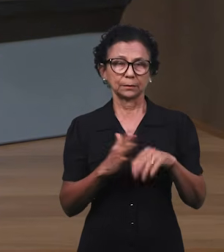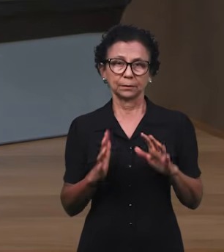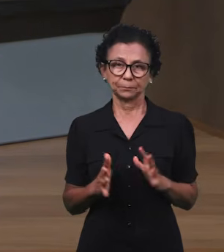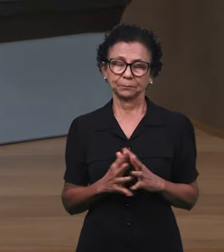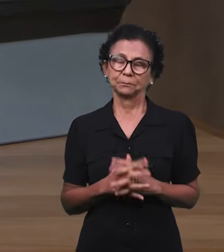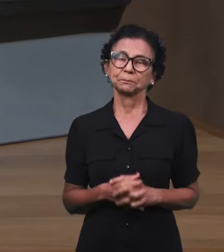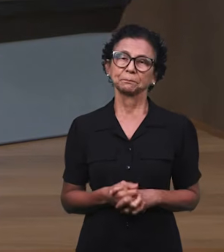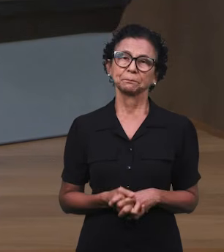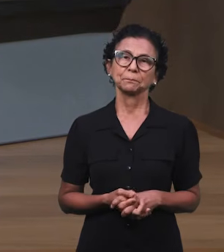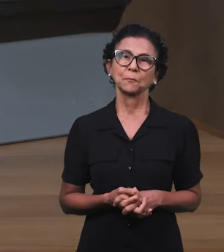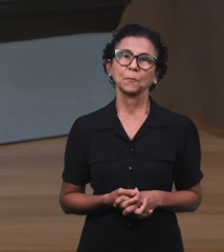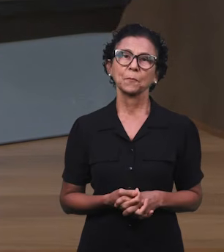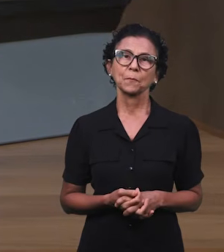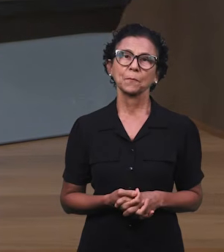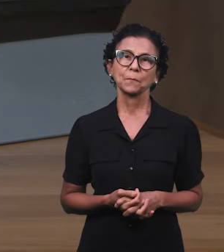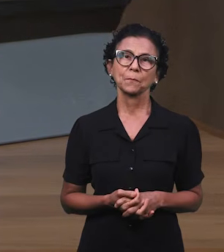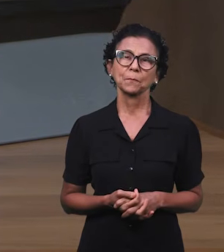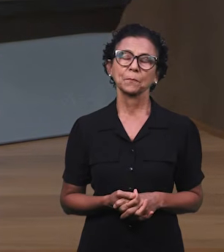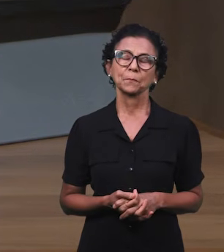pediram.